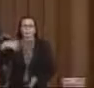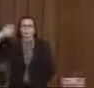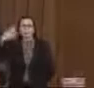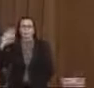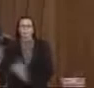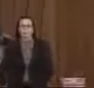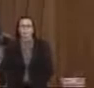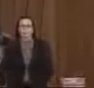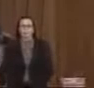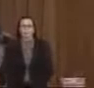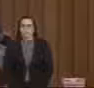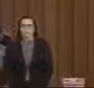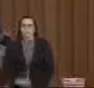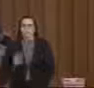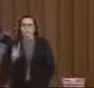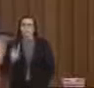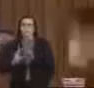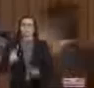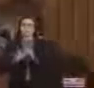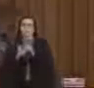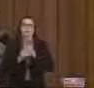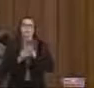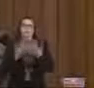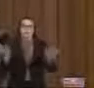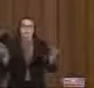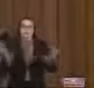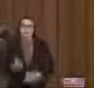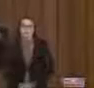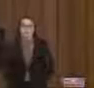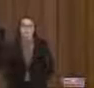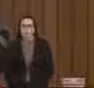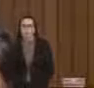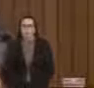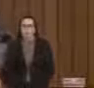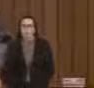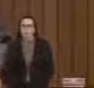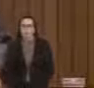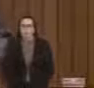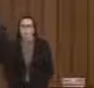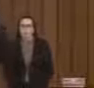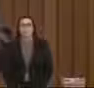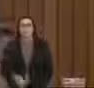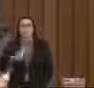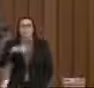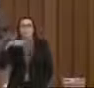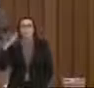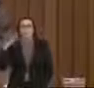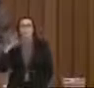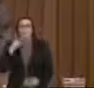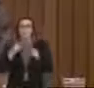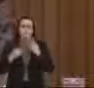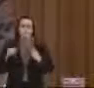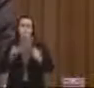exatamente, senhores deputados, trazer esse entendimento à tona que Vossas Excelências estão explanando aqui. Deputado Hélio do